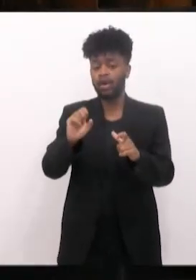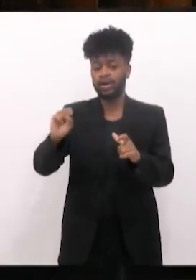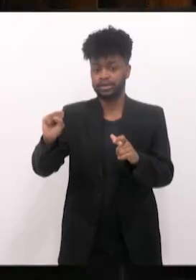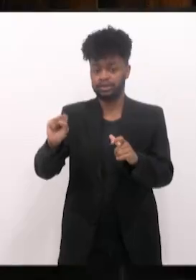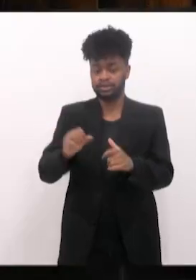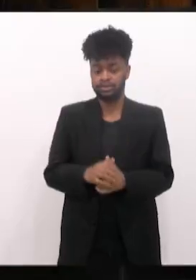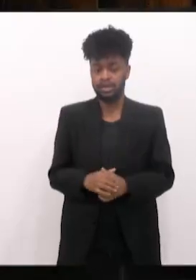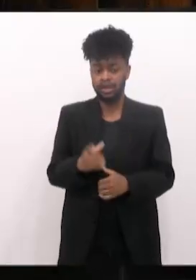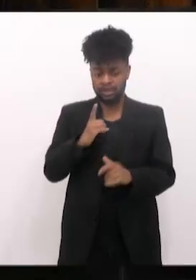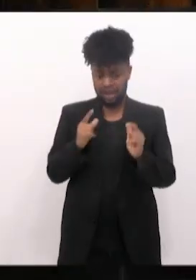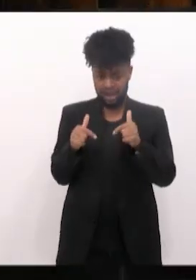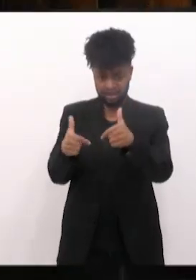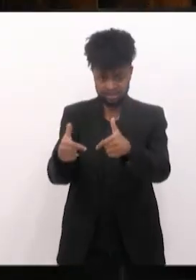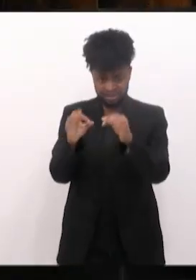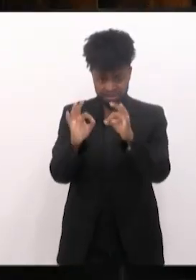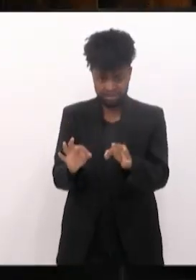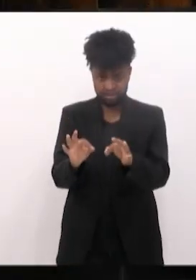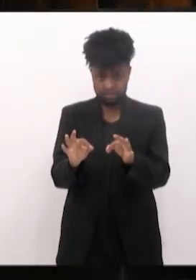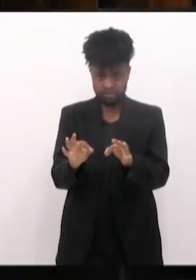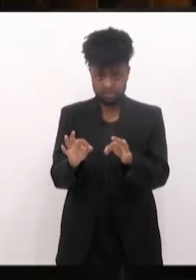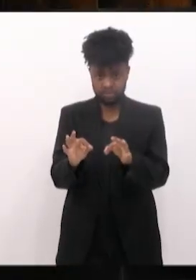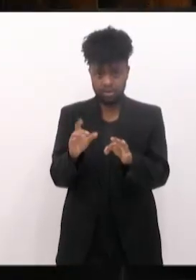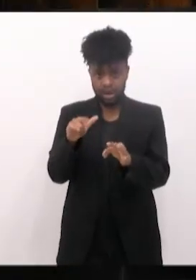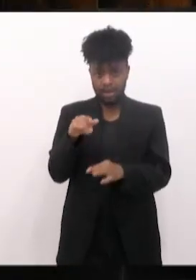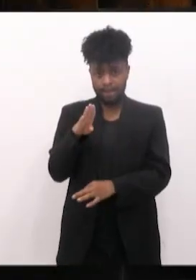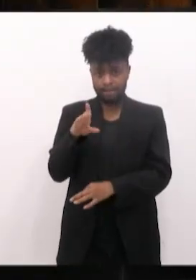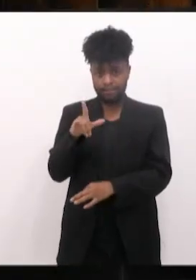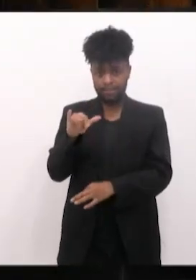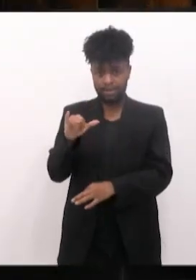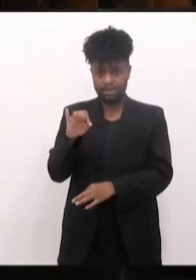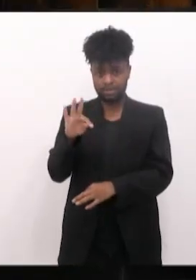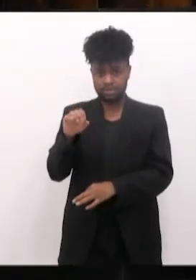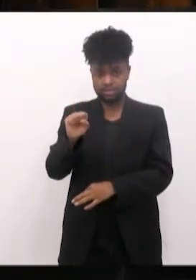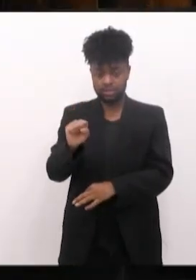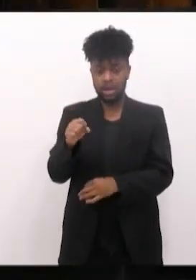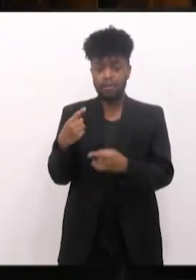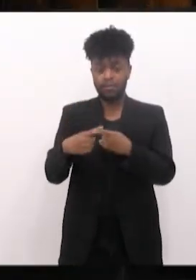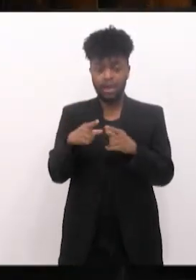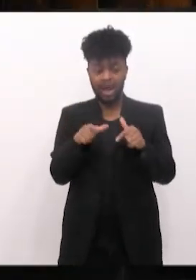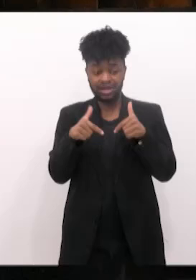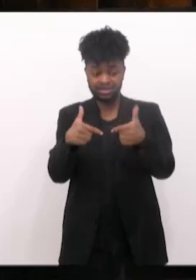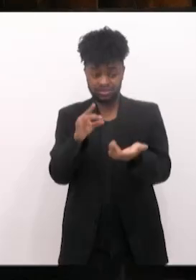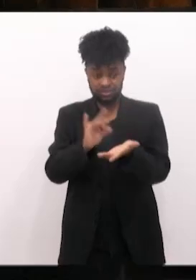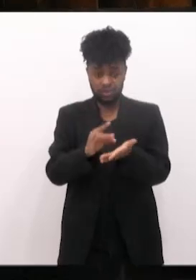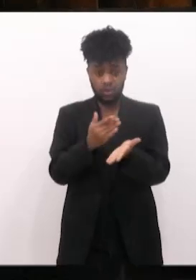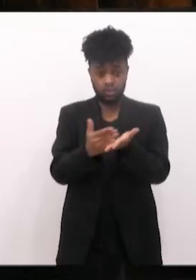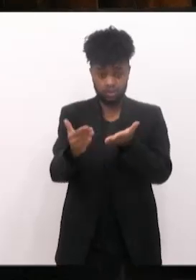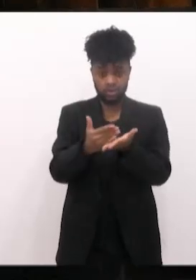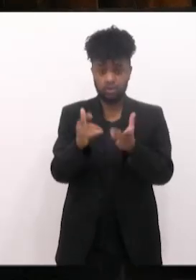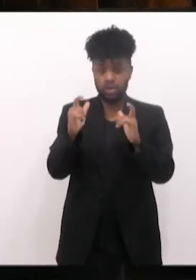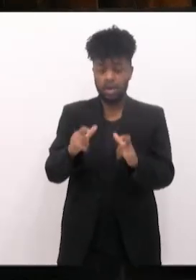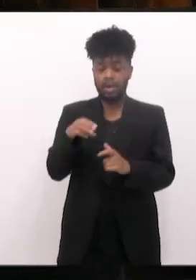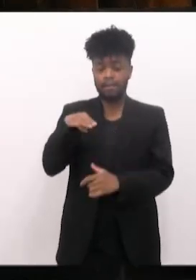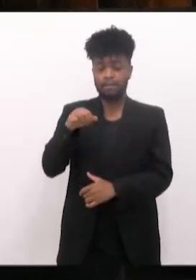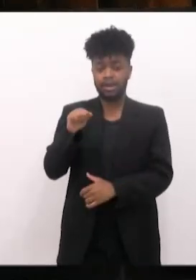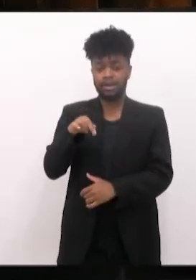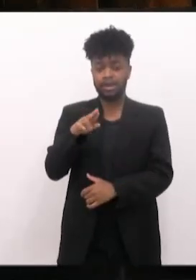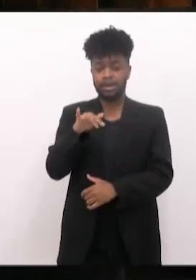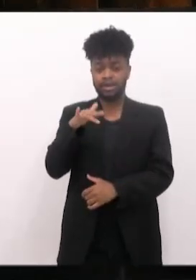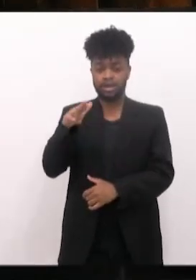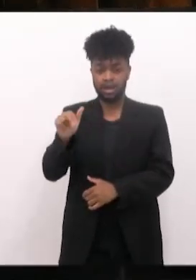tem operação que eu estou falando, blitz. Porque as operações começaram na Mangueirinha, em que eu